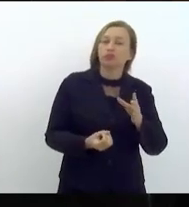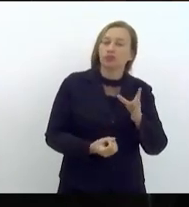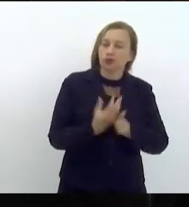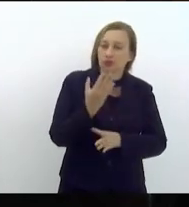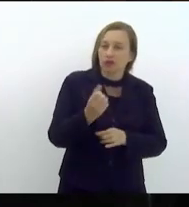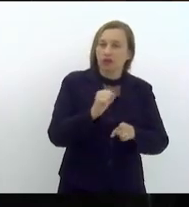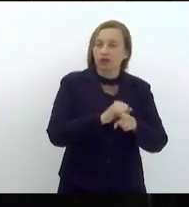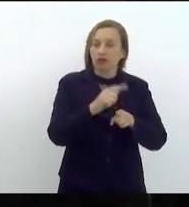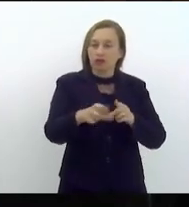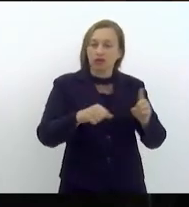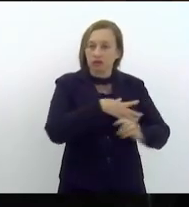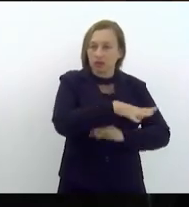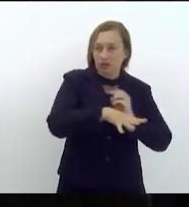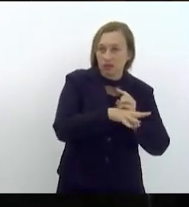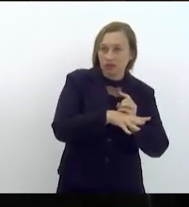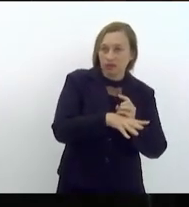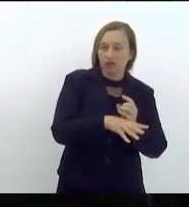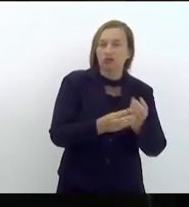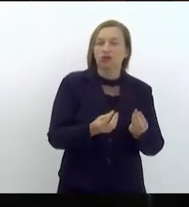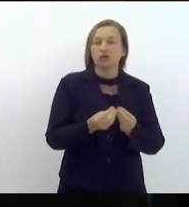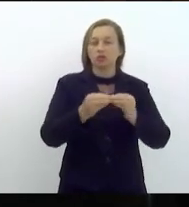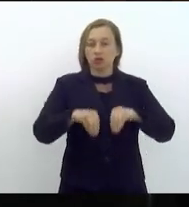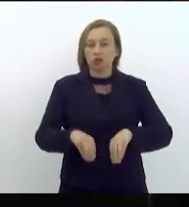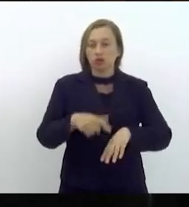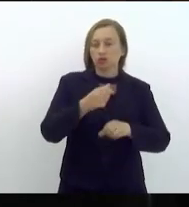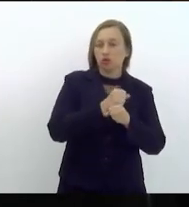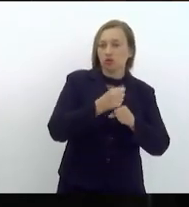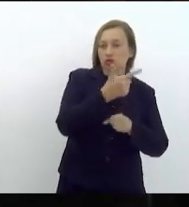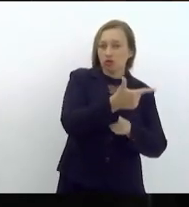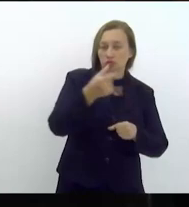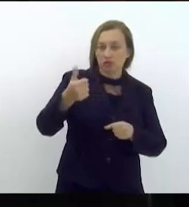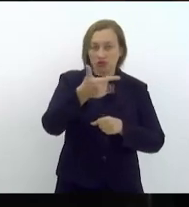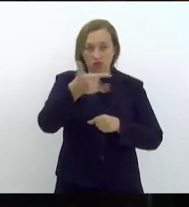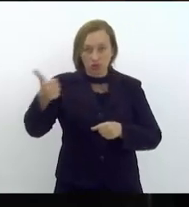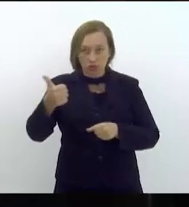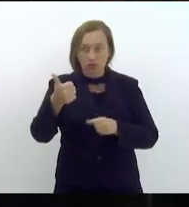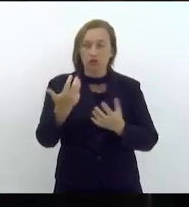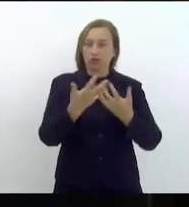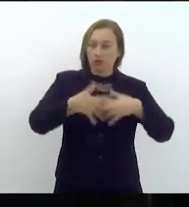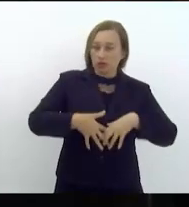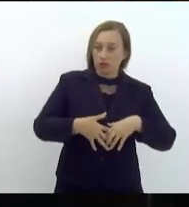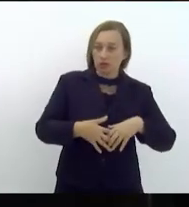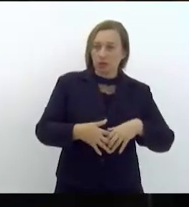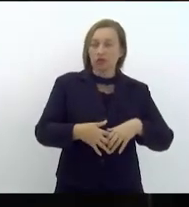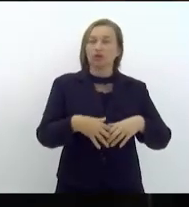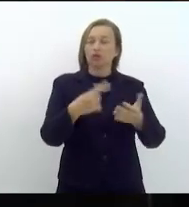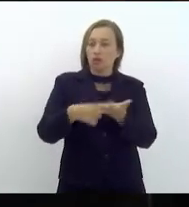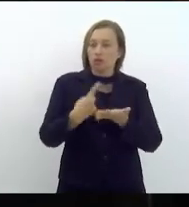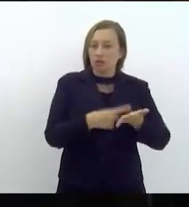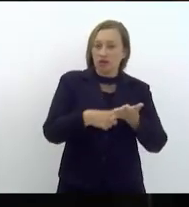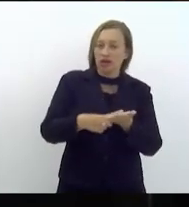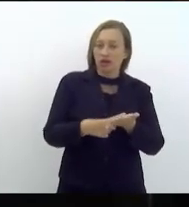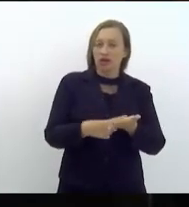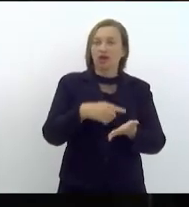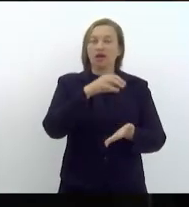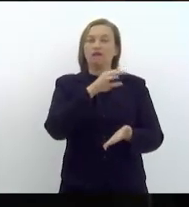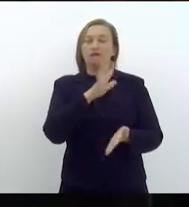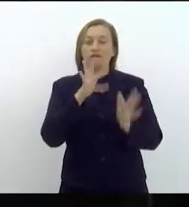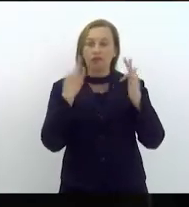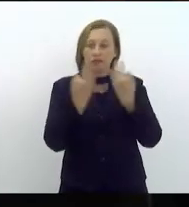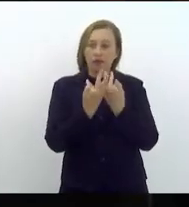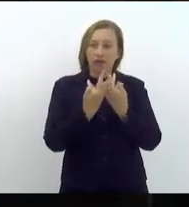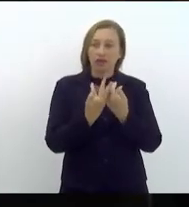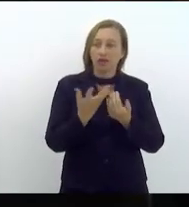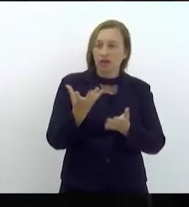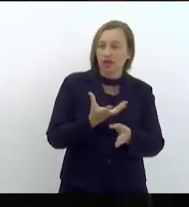pós tragédia de 2022 em Petrópolis ficou pactuado que as famílias que recebiam até cinco salários mínimos que é o padrão do